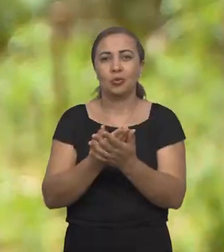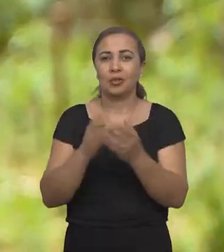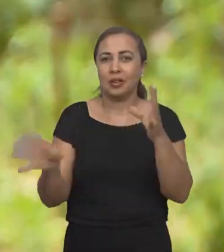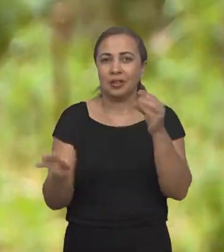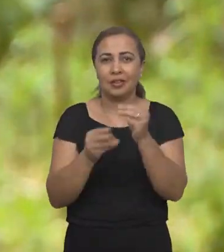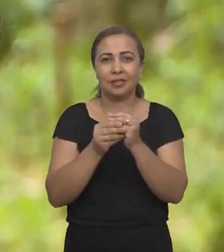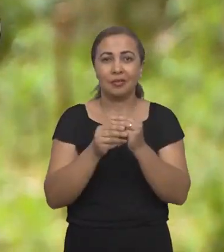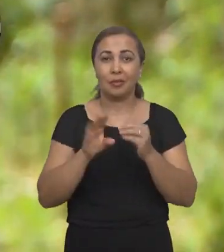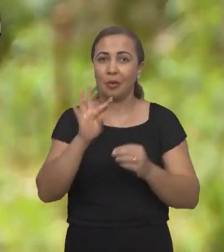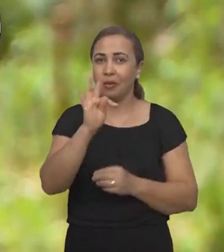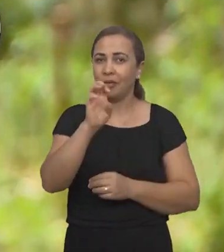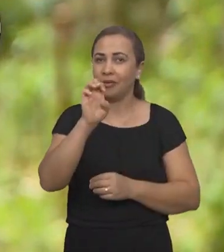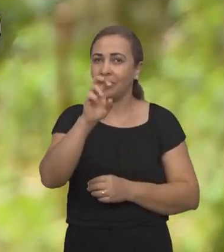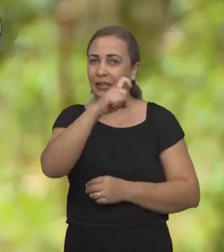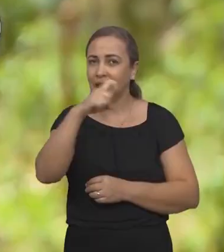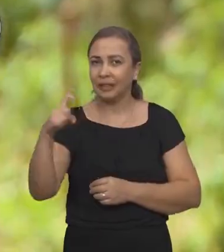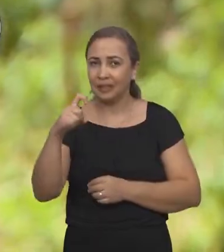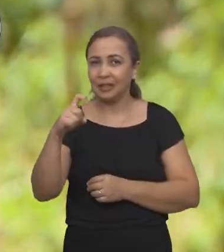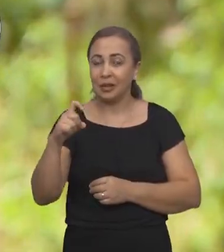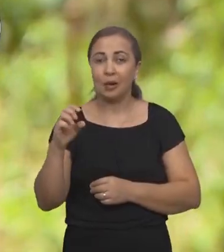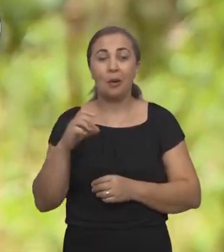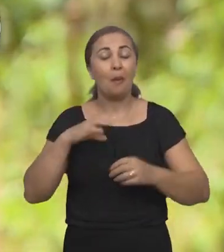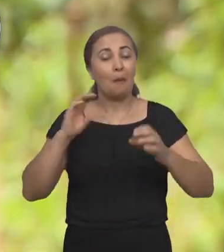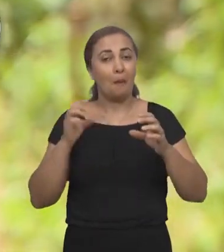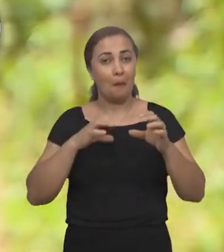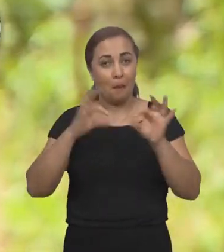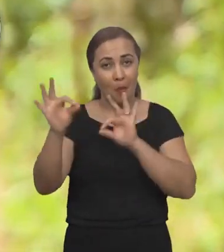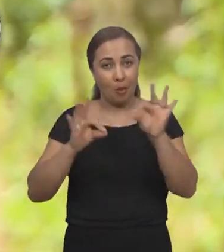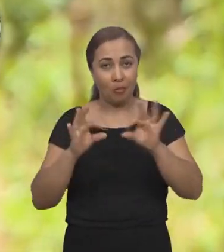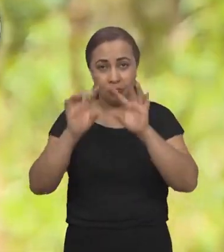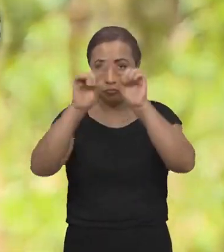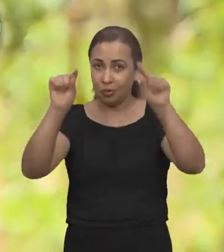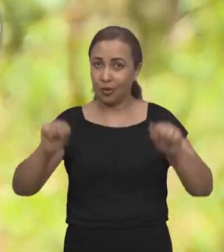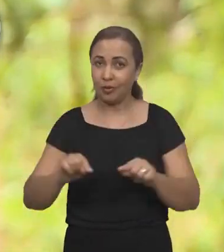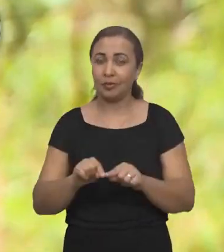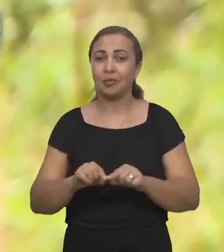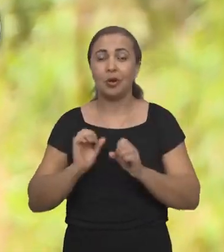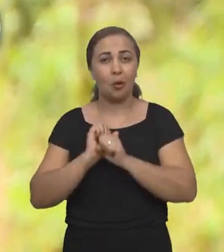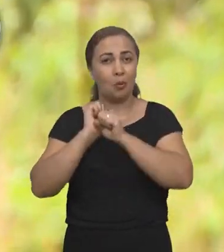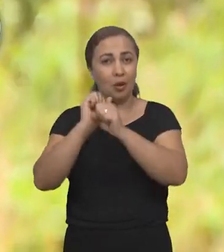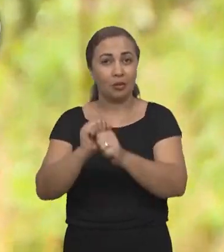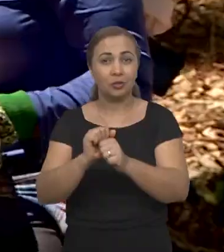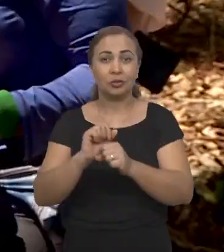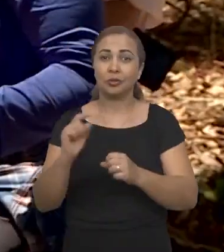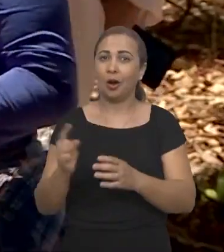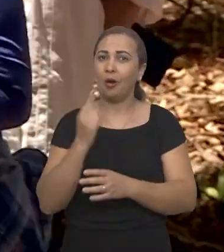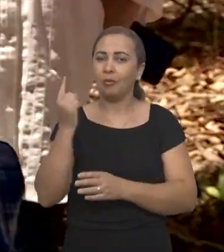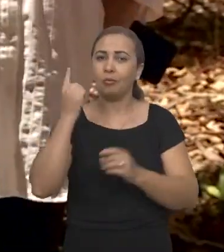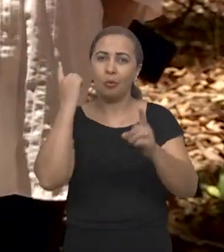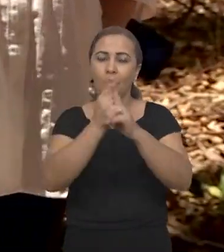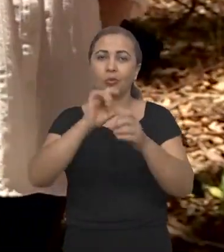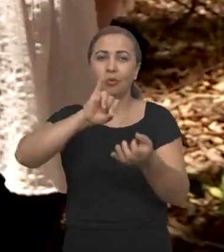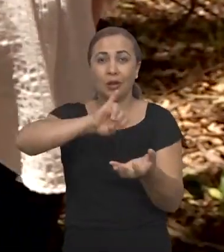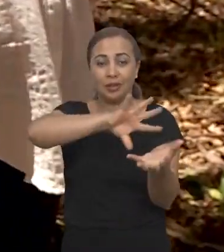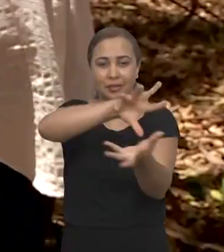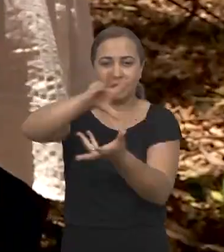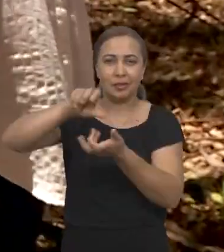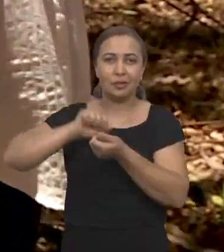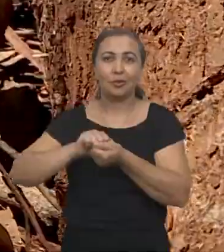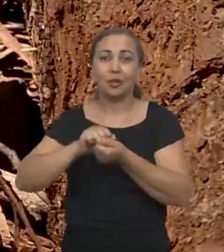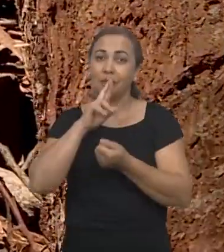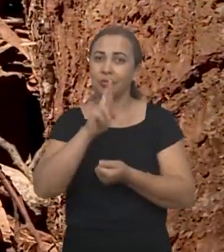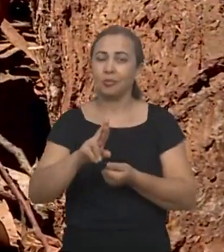que integram o TECS, um programa cooperativo de alcance internacional. Os resultados encontrados